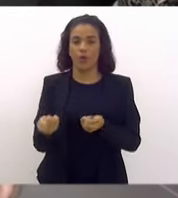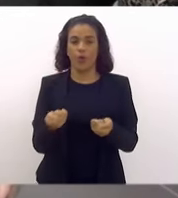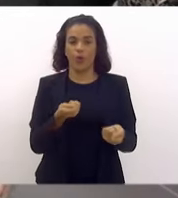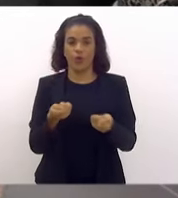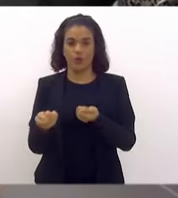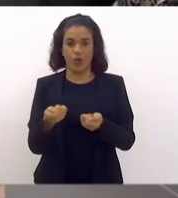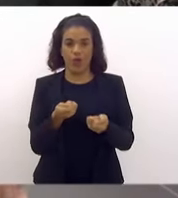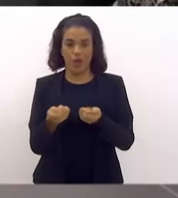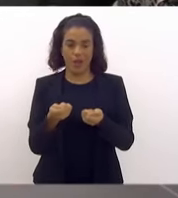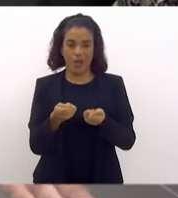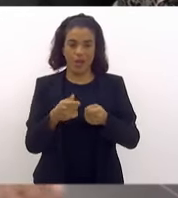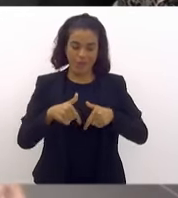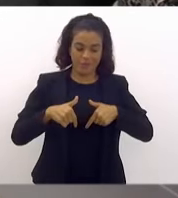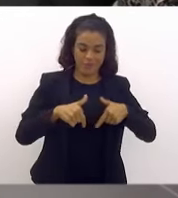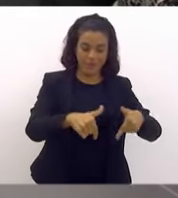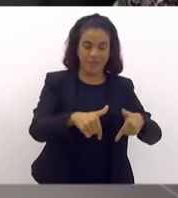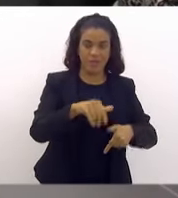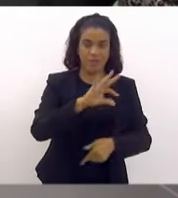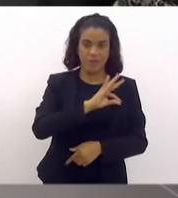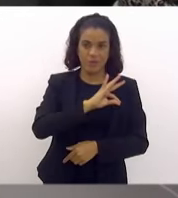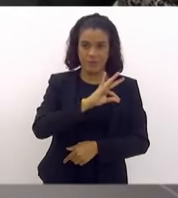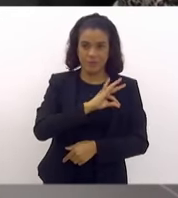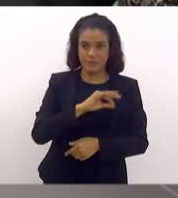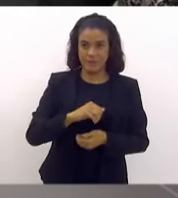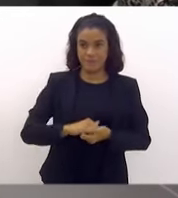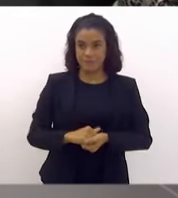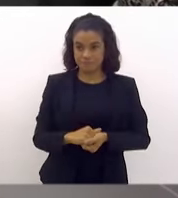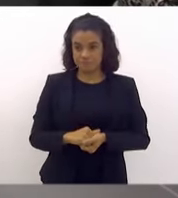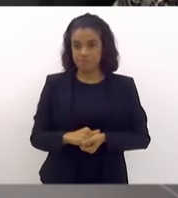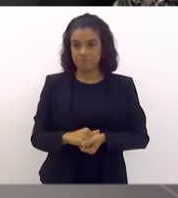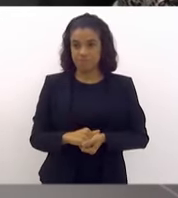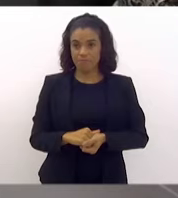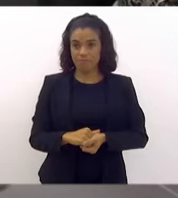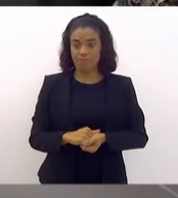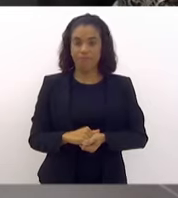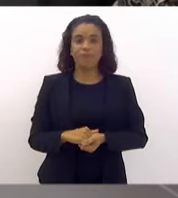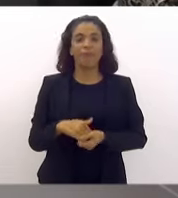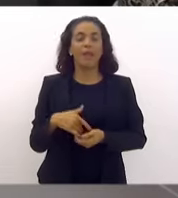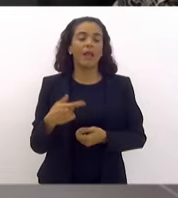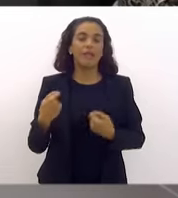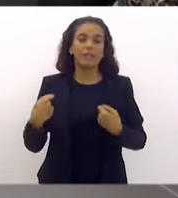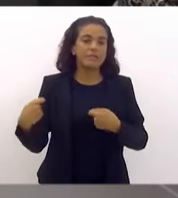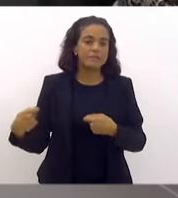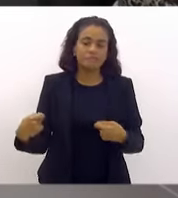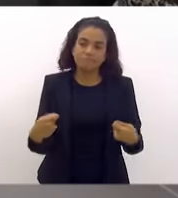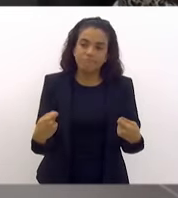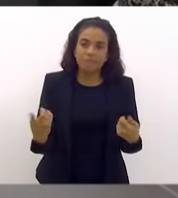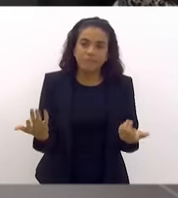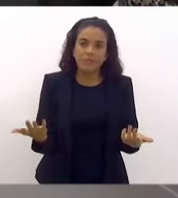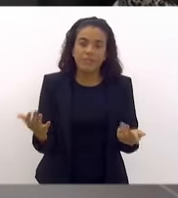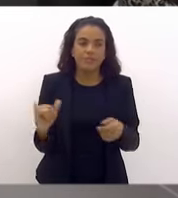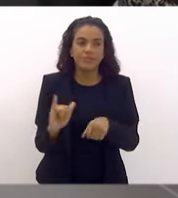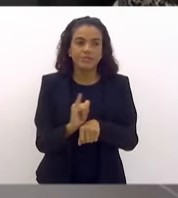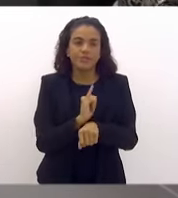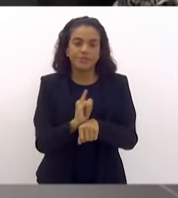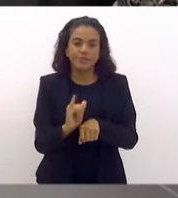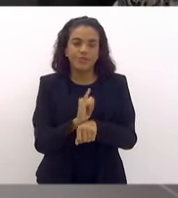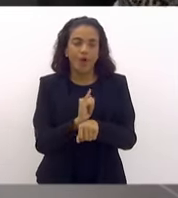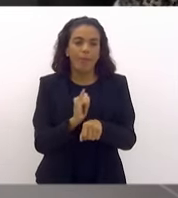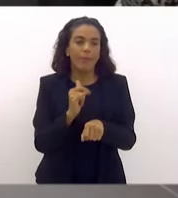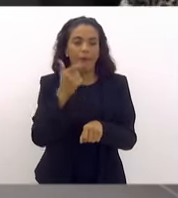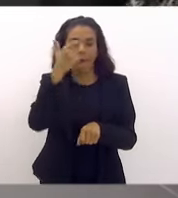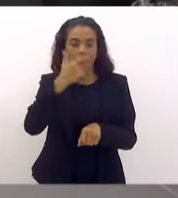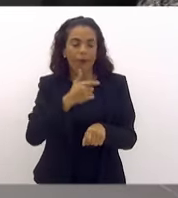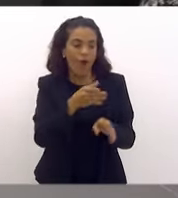atividade policial Tá previsto na Constituição e ou seja ele requer diligências ele ele de forma orienta